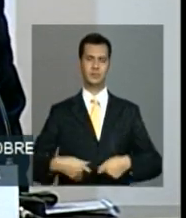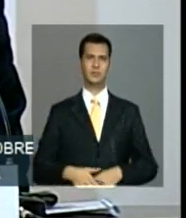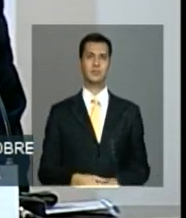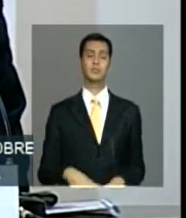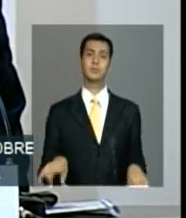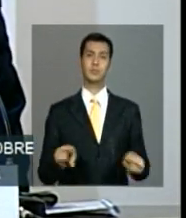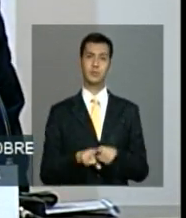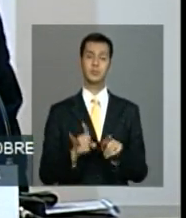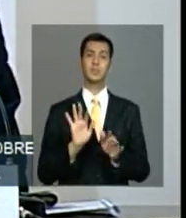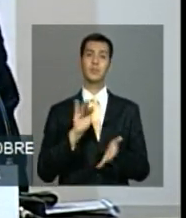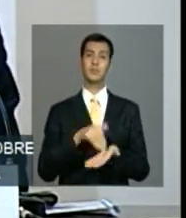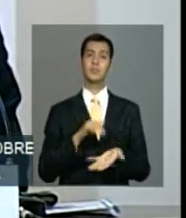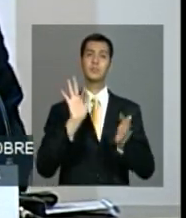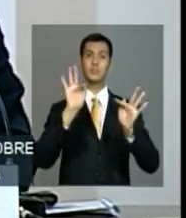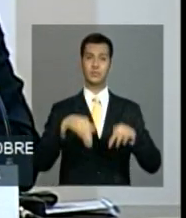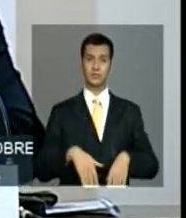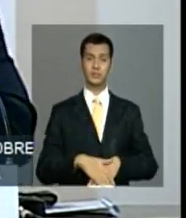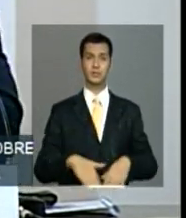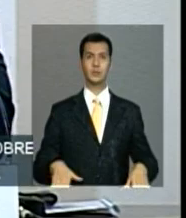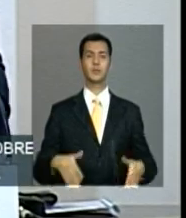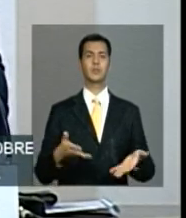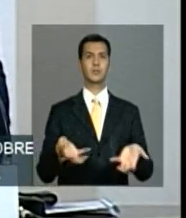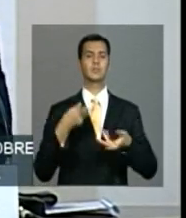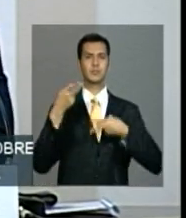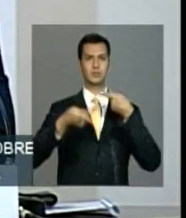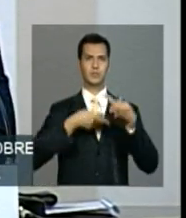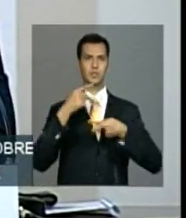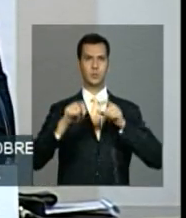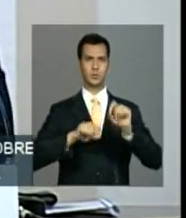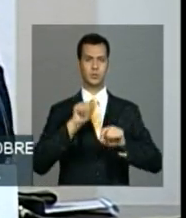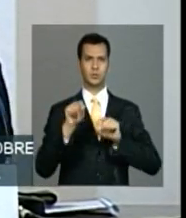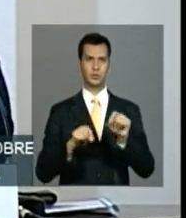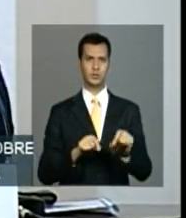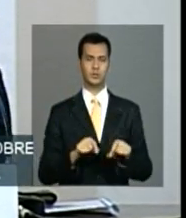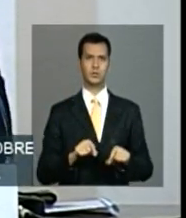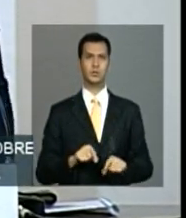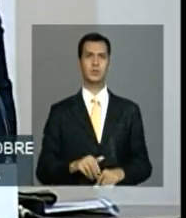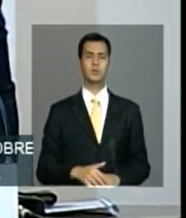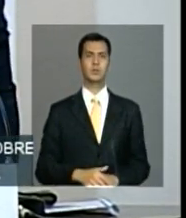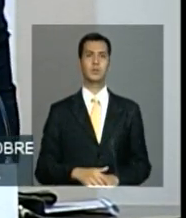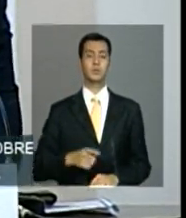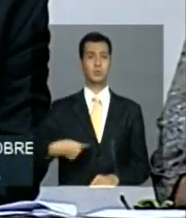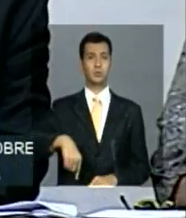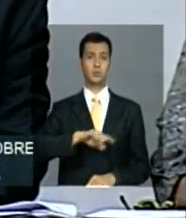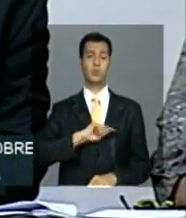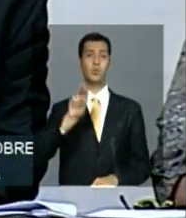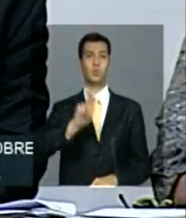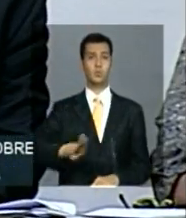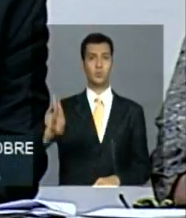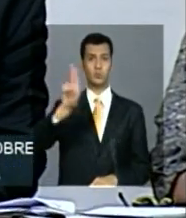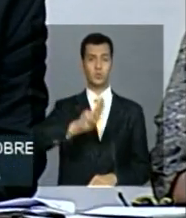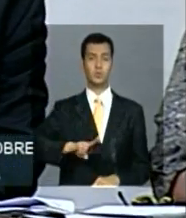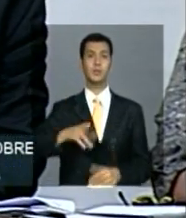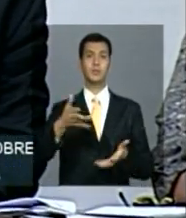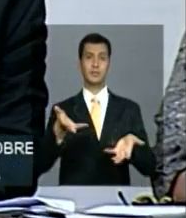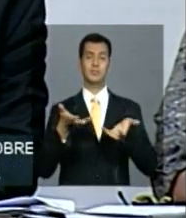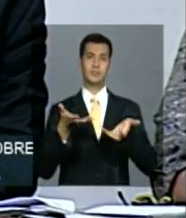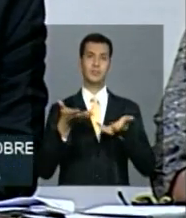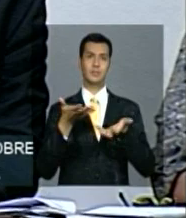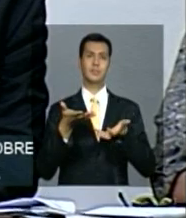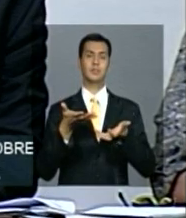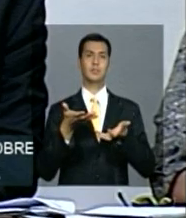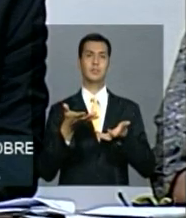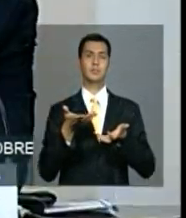finalmente eh falar um pouco sobre um grande instrumento que também estamos utilizando para injetar